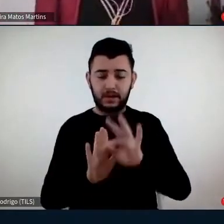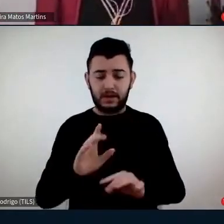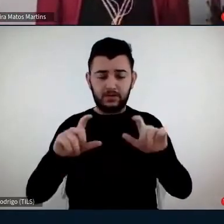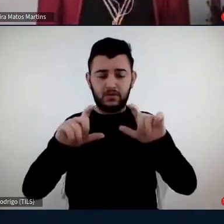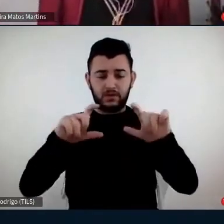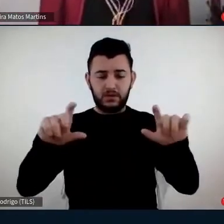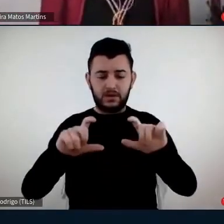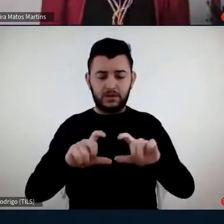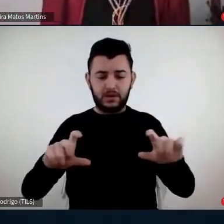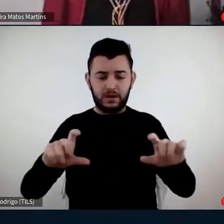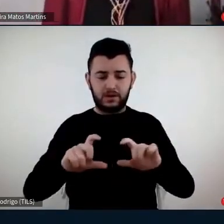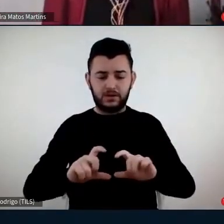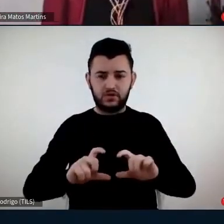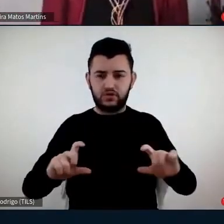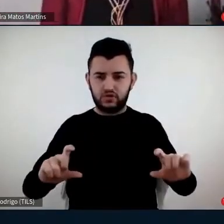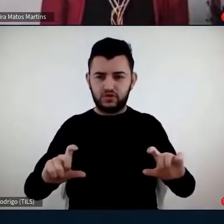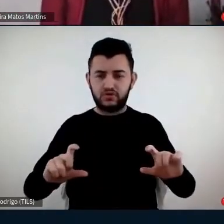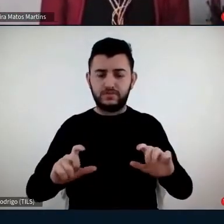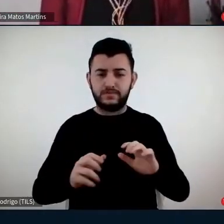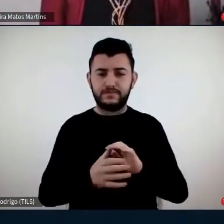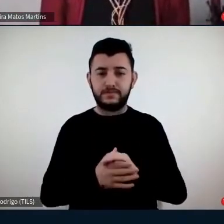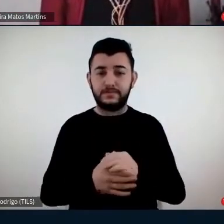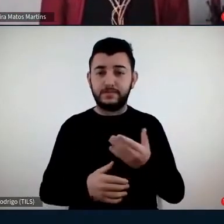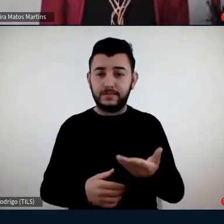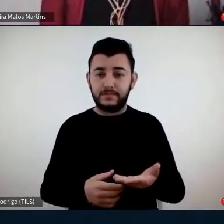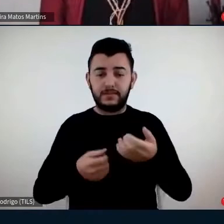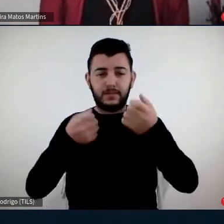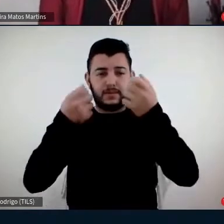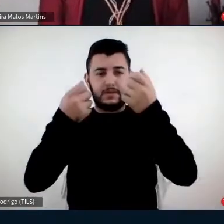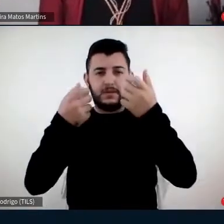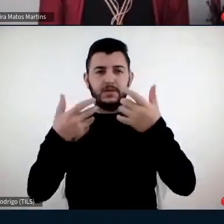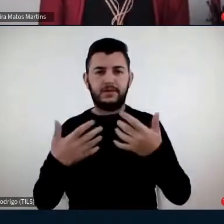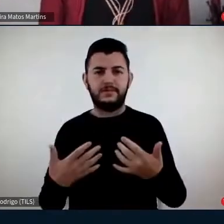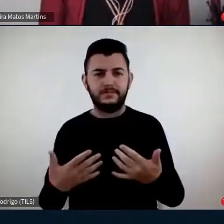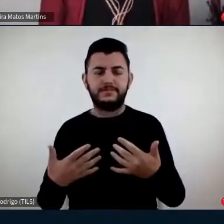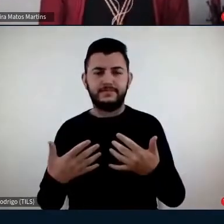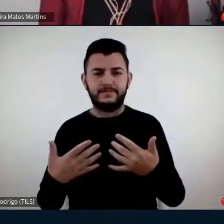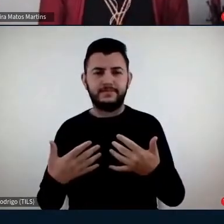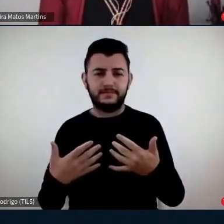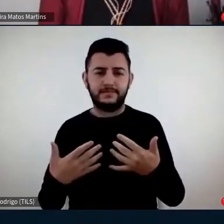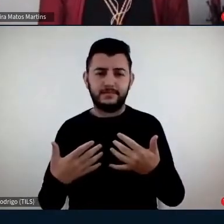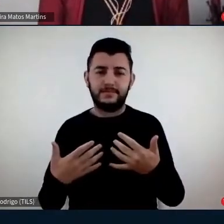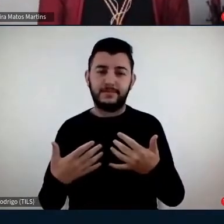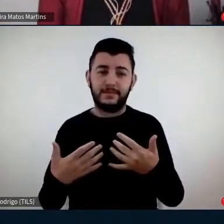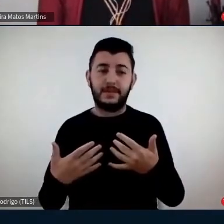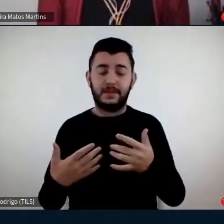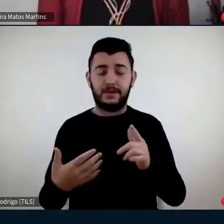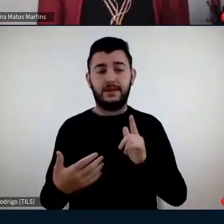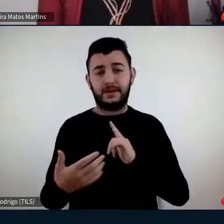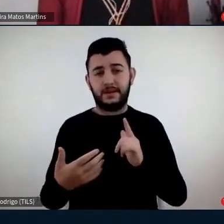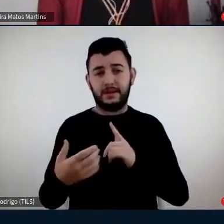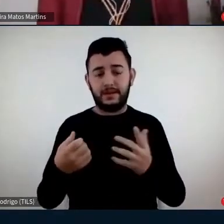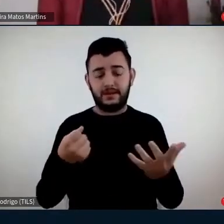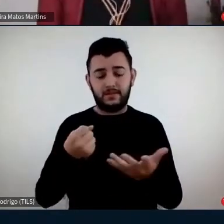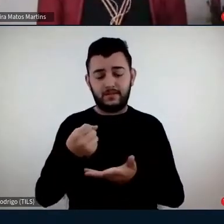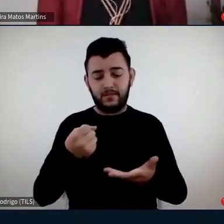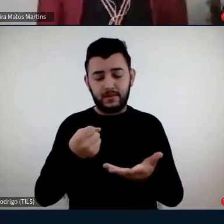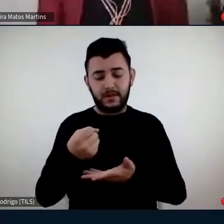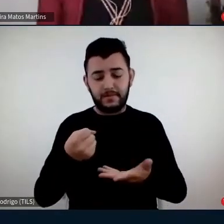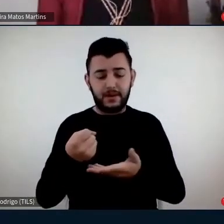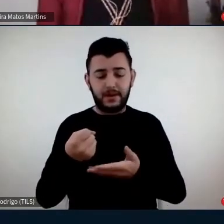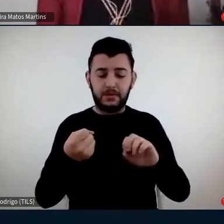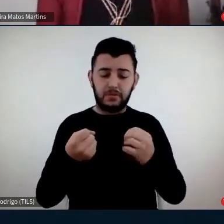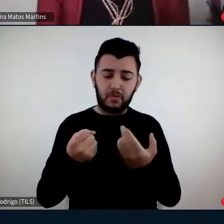acaba falando algumas coisas que, ou usando um fundamento ou uma